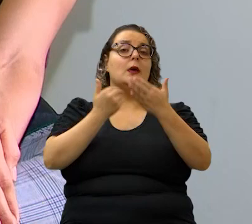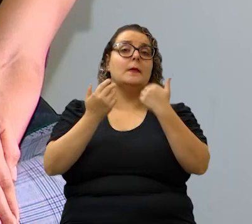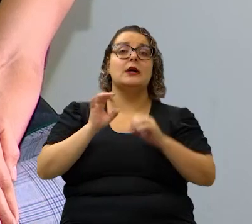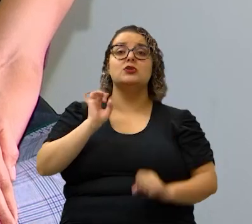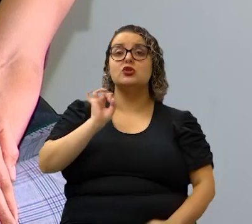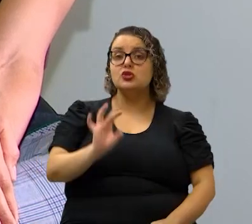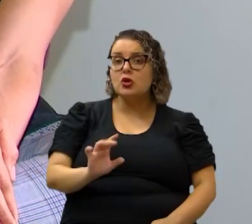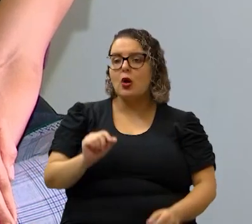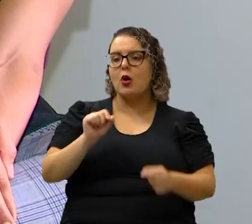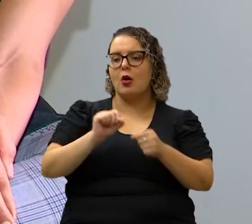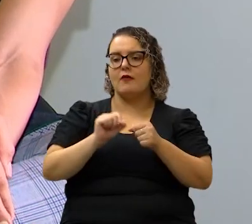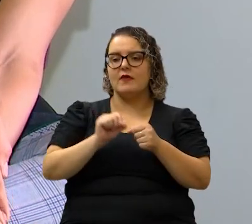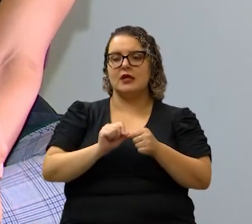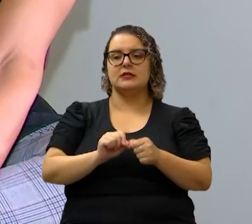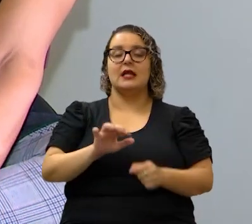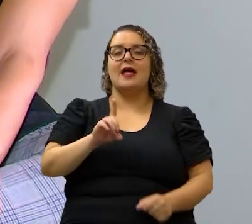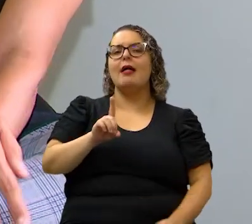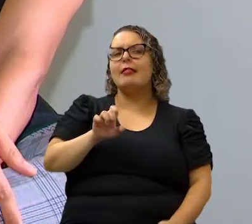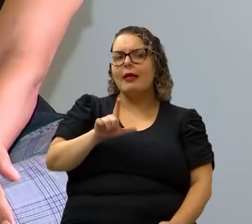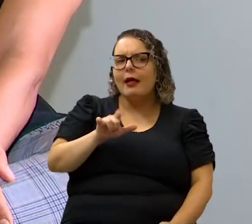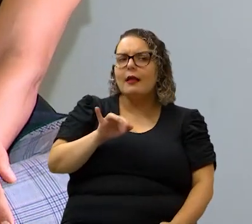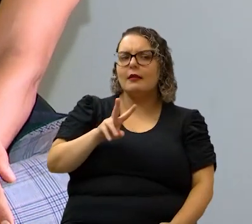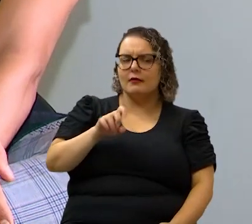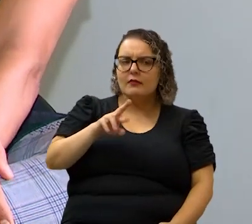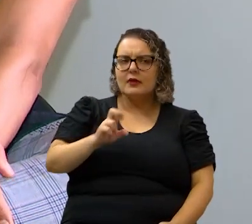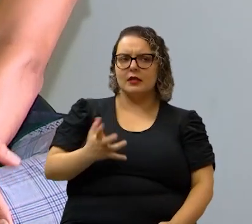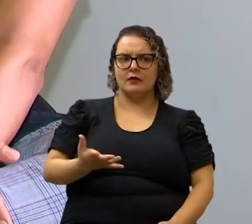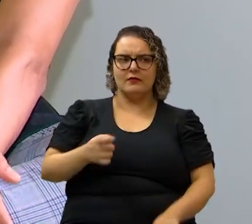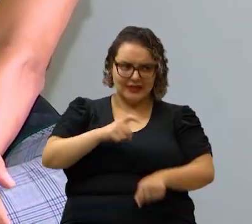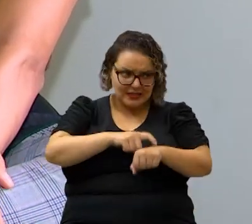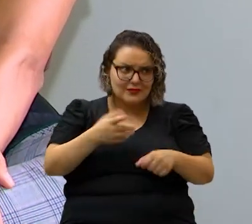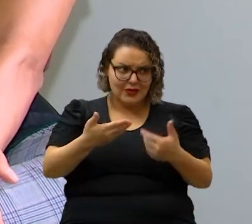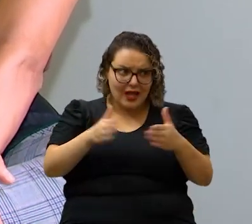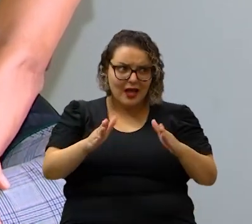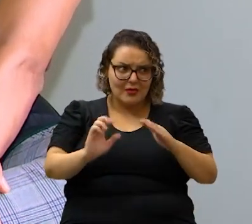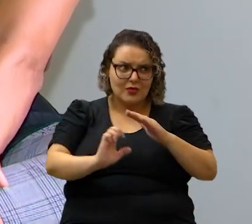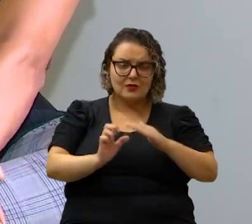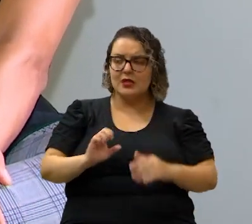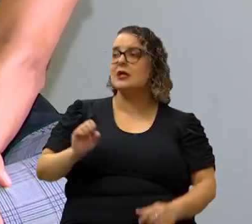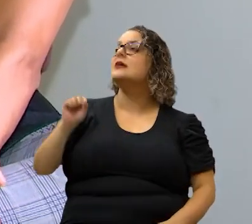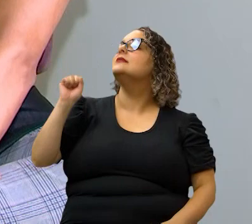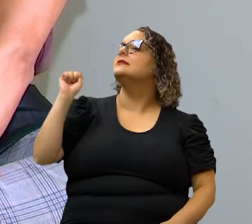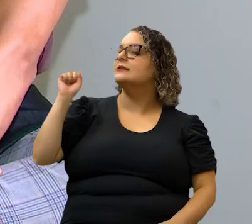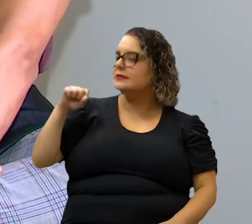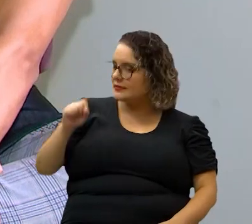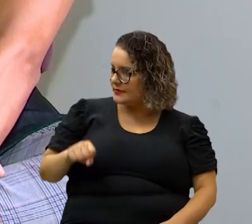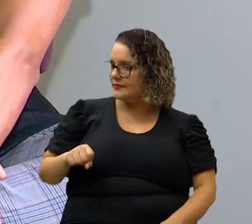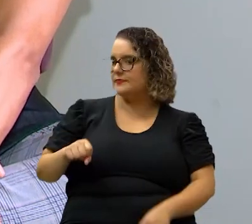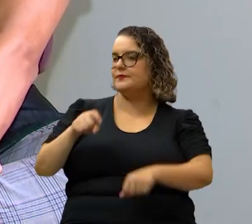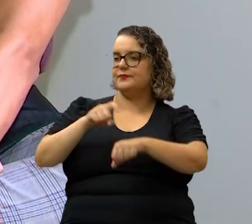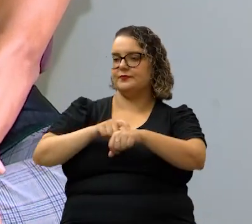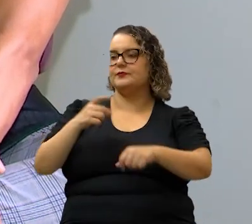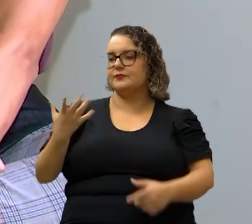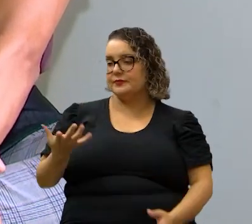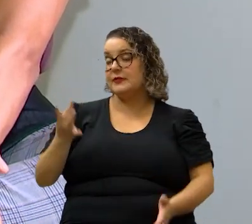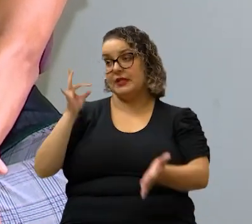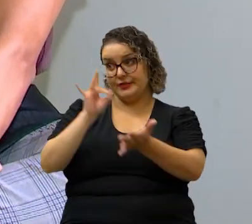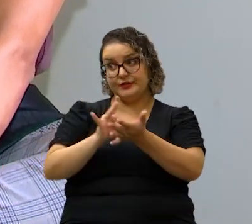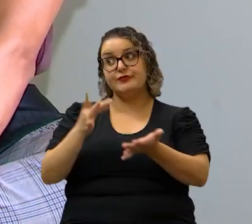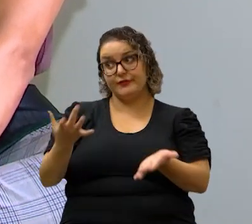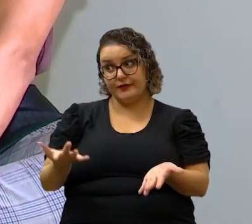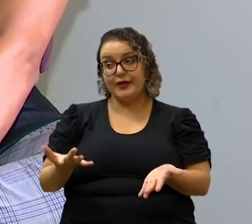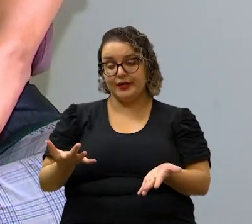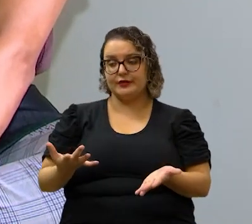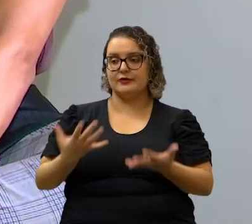poderiam fazer o serviço delivery. Foi nesse momento que você abriu o seu negócio? Sim, É tanto que na época em que, de